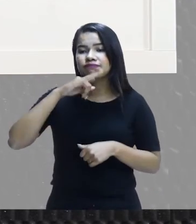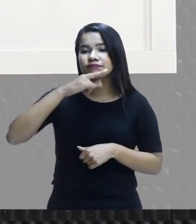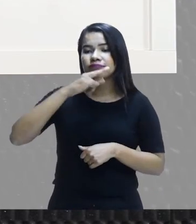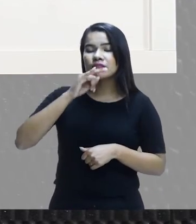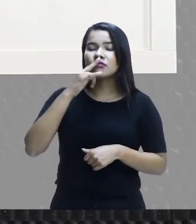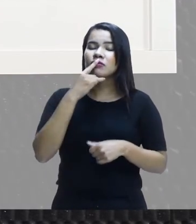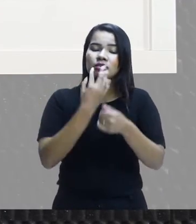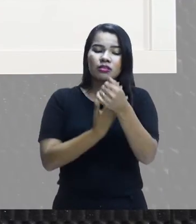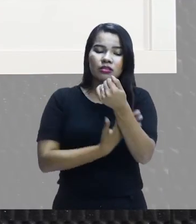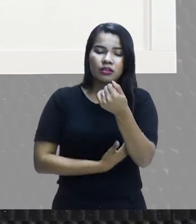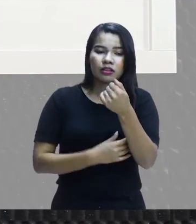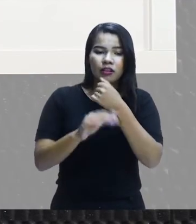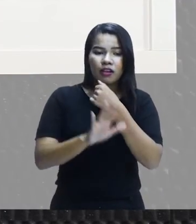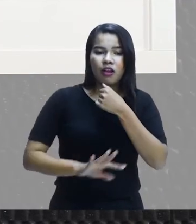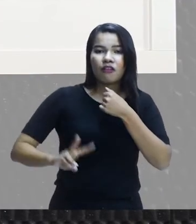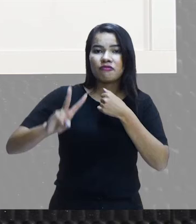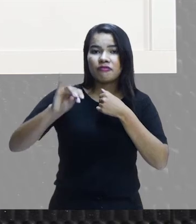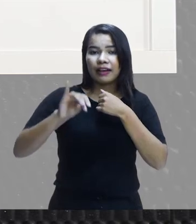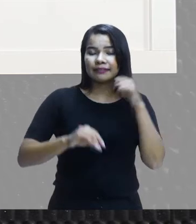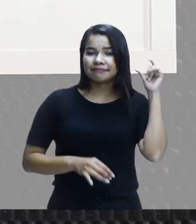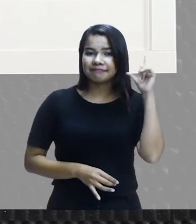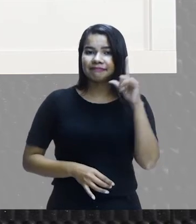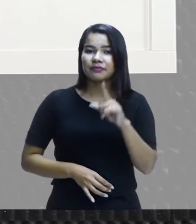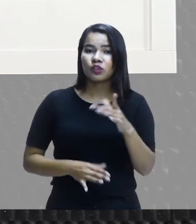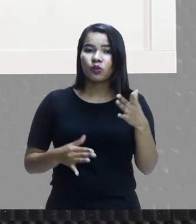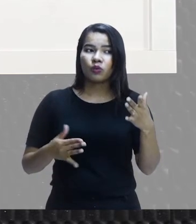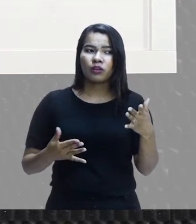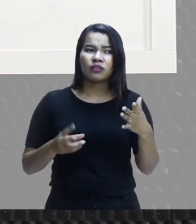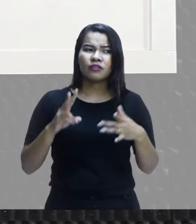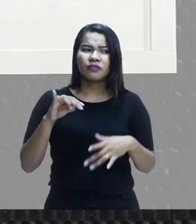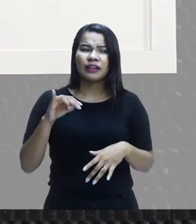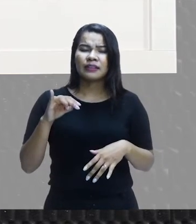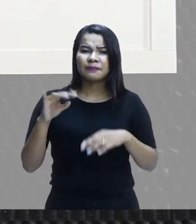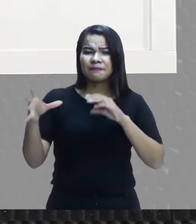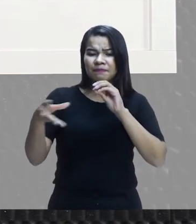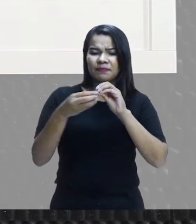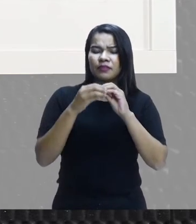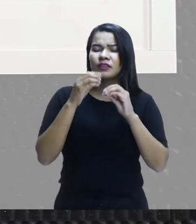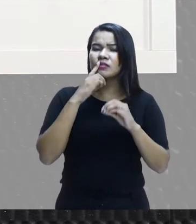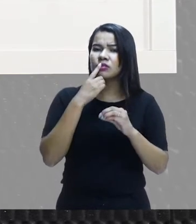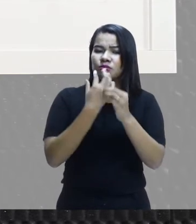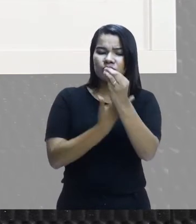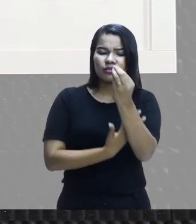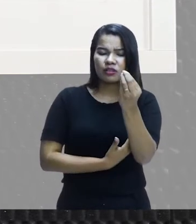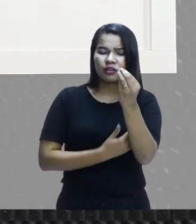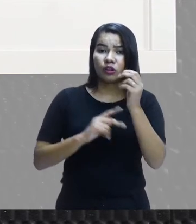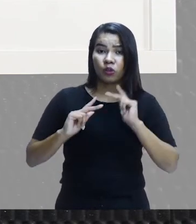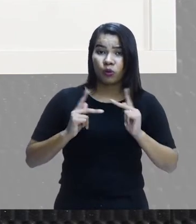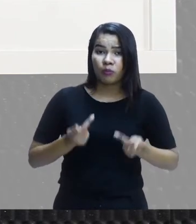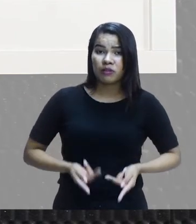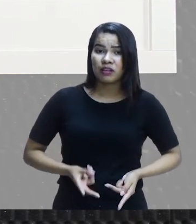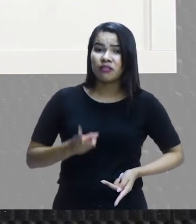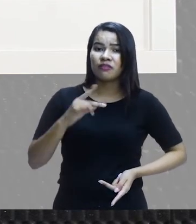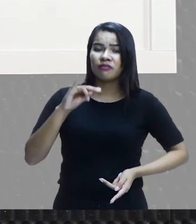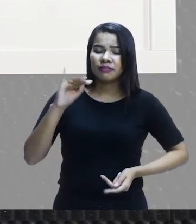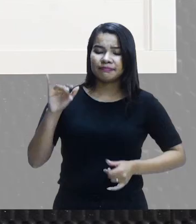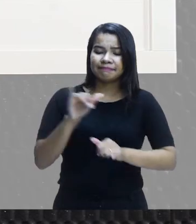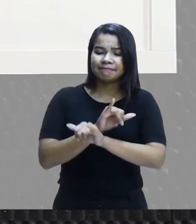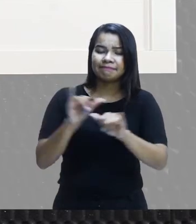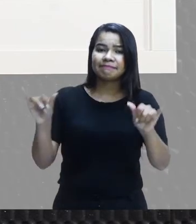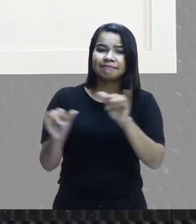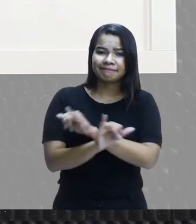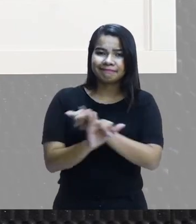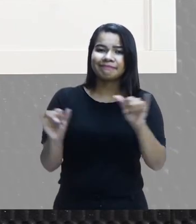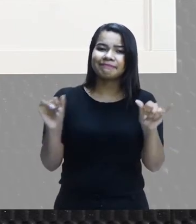cruzi. E quando vai se alimentar, tá ok, do sangue do ser humano, ela acaba transmitindo o